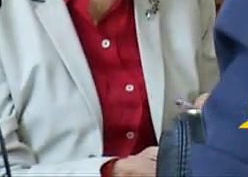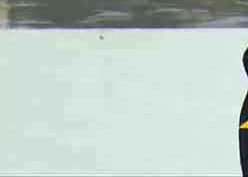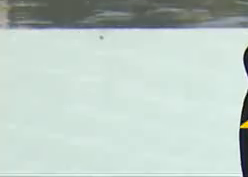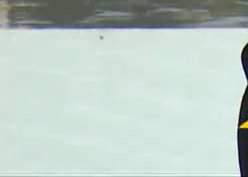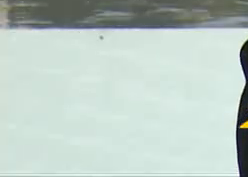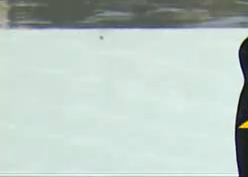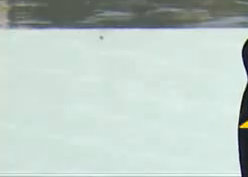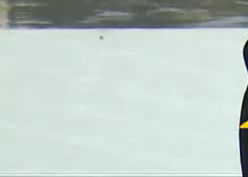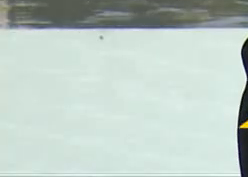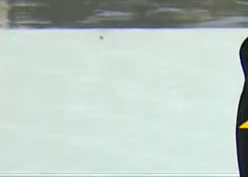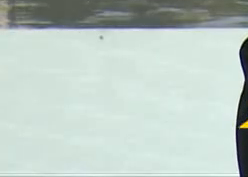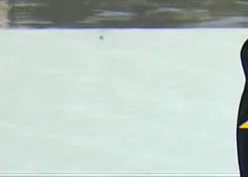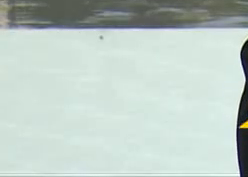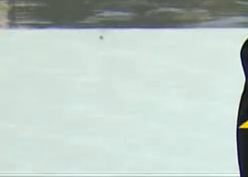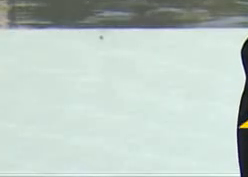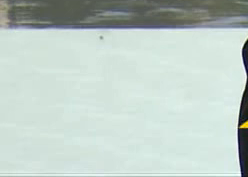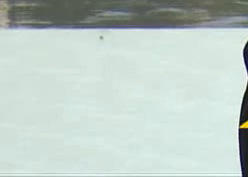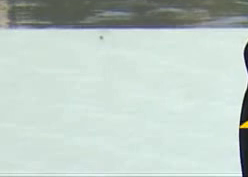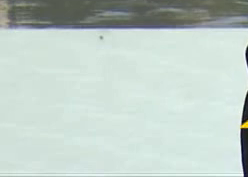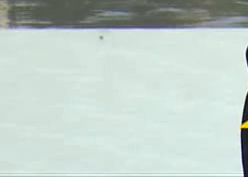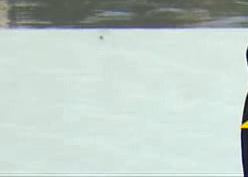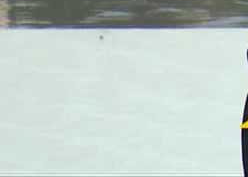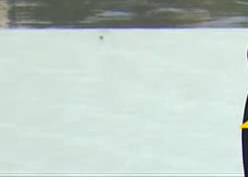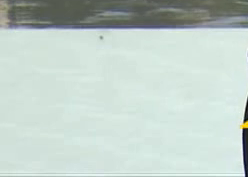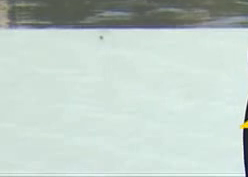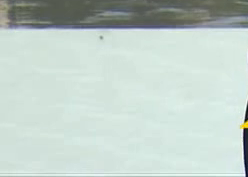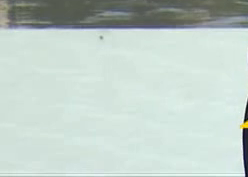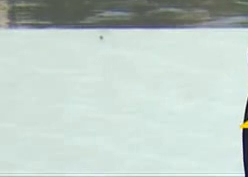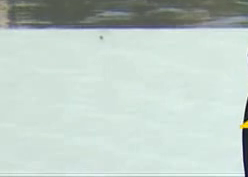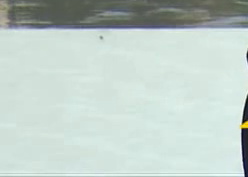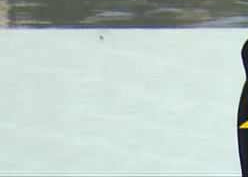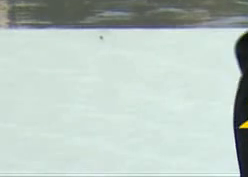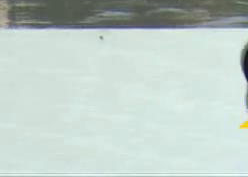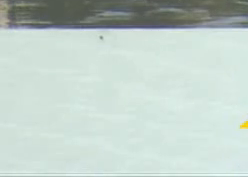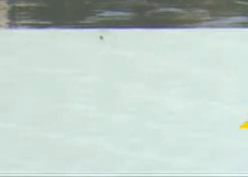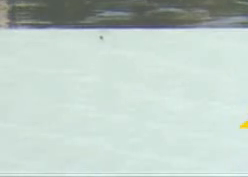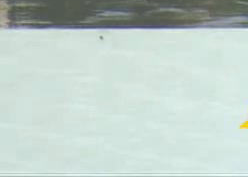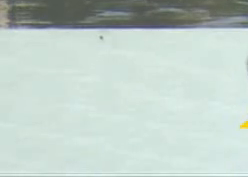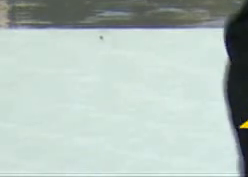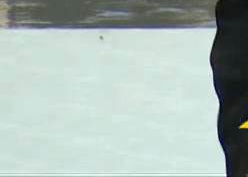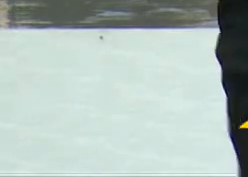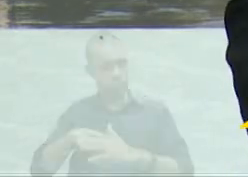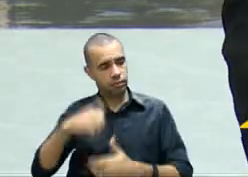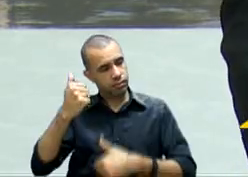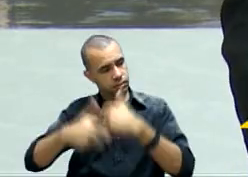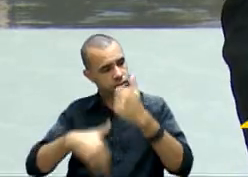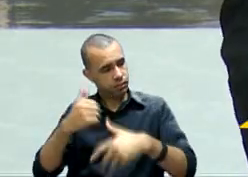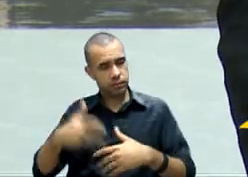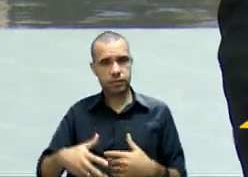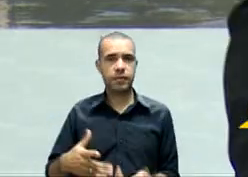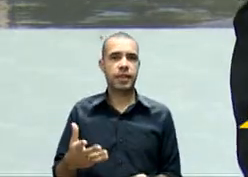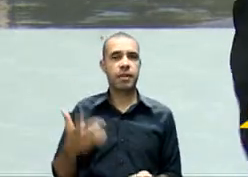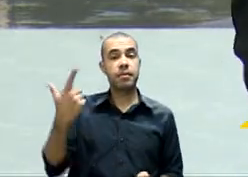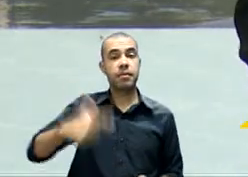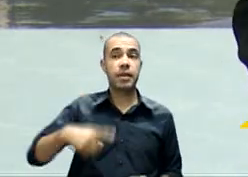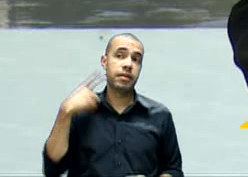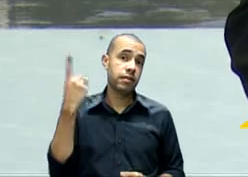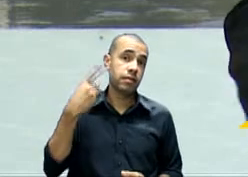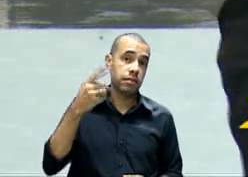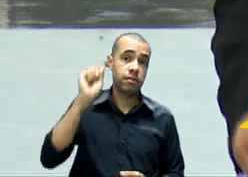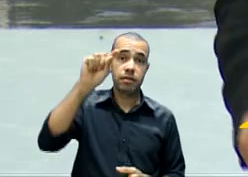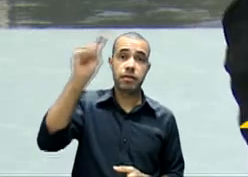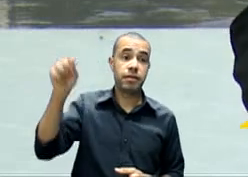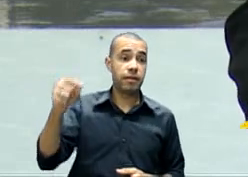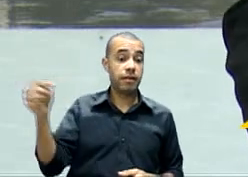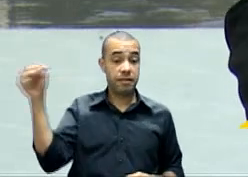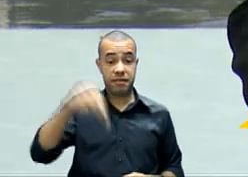Obrigado, Vanderlei Diogo. Obrigado pelas palavras sábias. Também temos que cobrar os deputados que vieram buscar voto aqui,